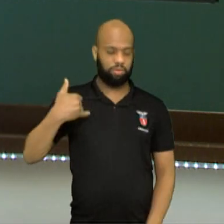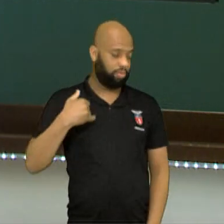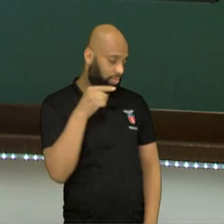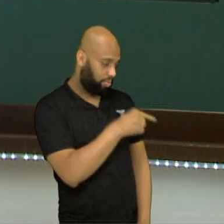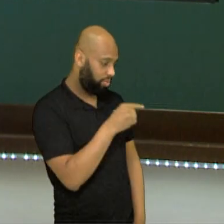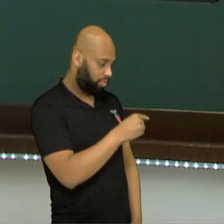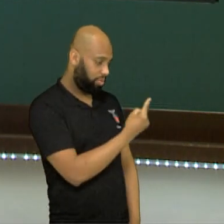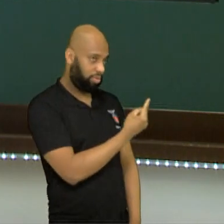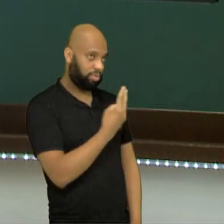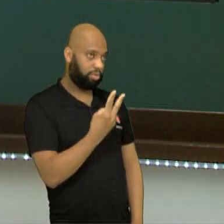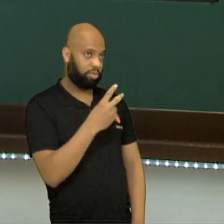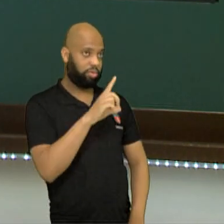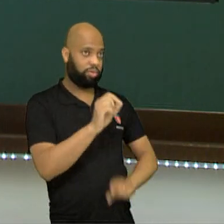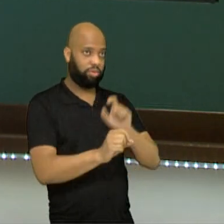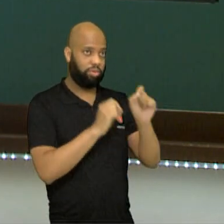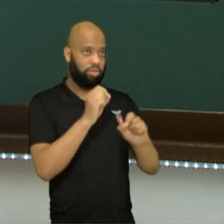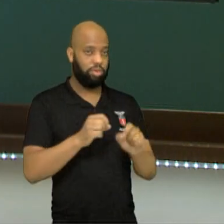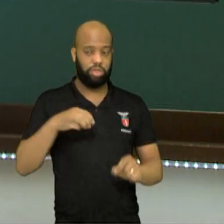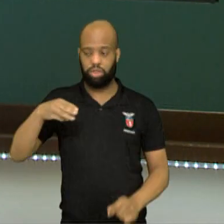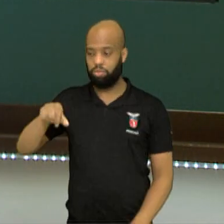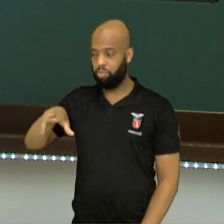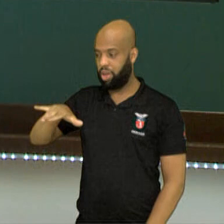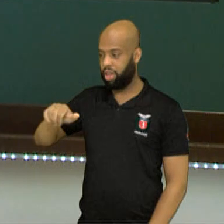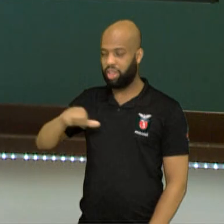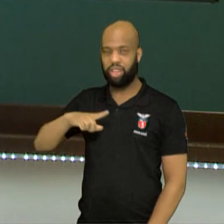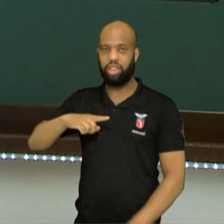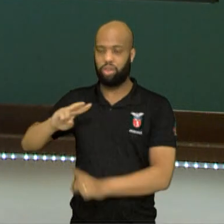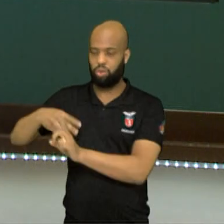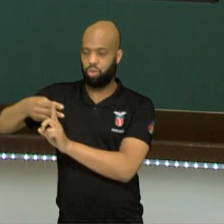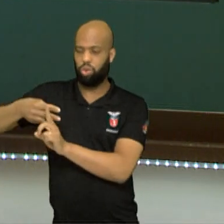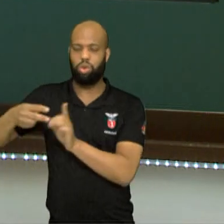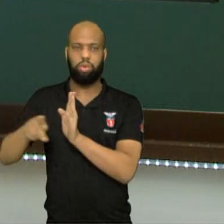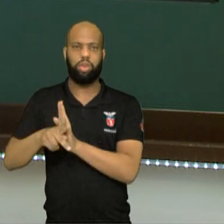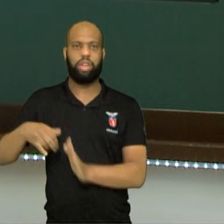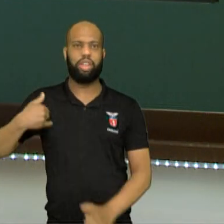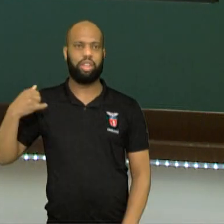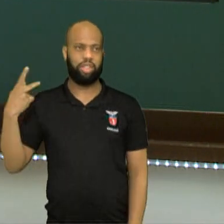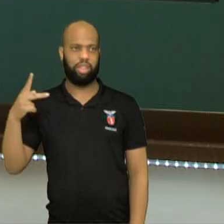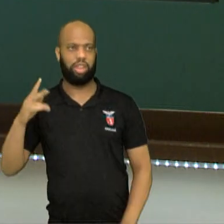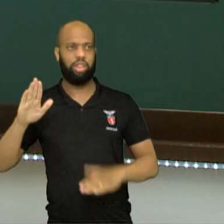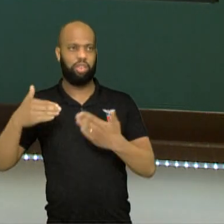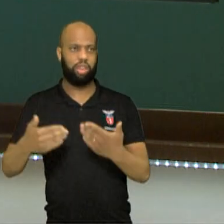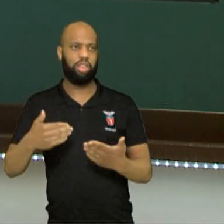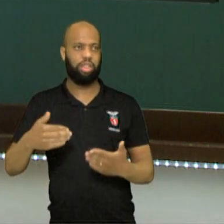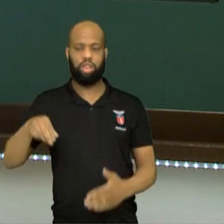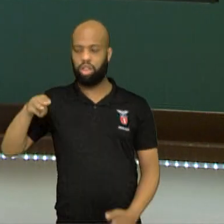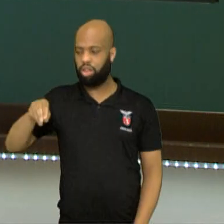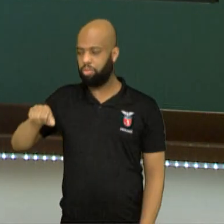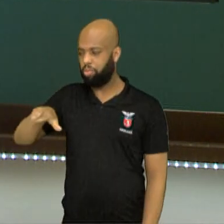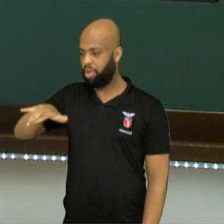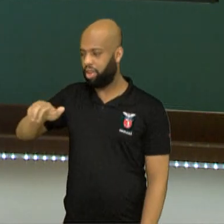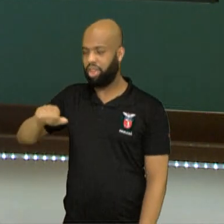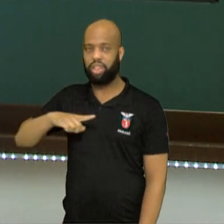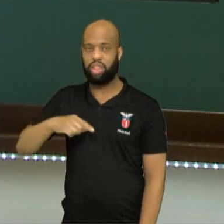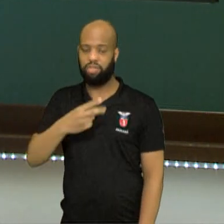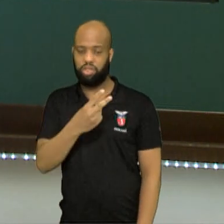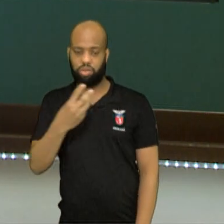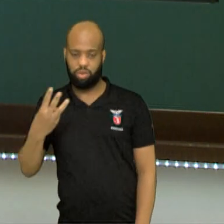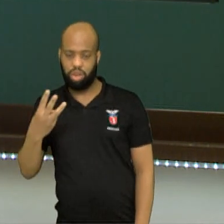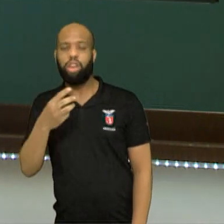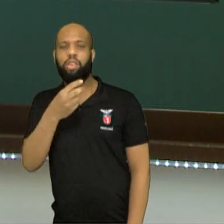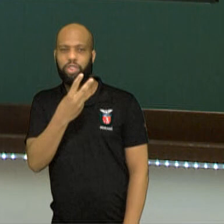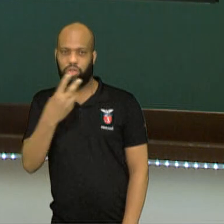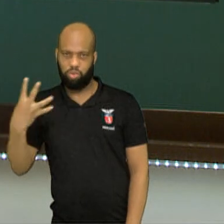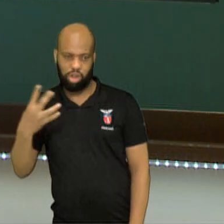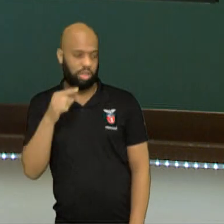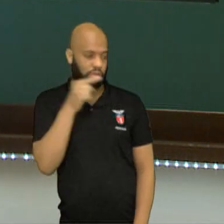12 e que Maria teria o dobro da idade de Lúcia. Logo, Maria tem 24 anos e Lúcia tem 12